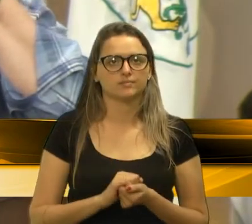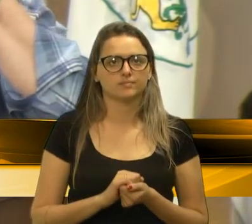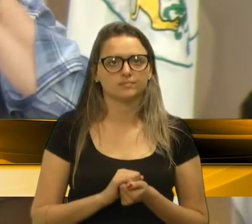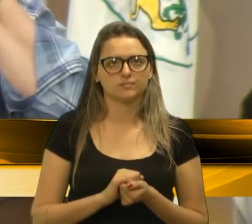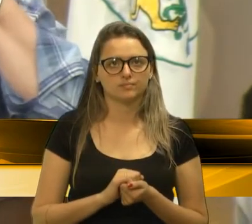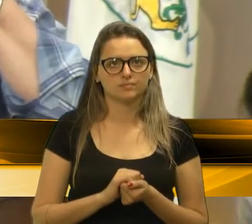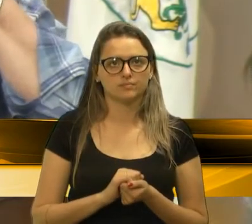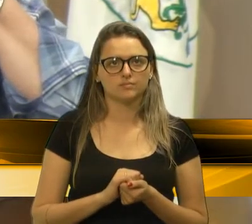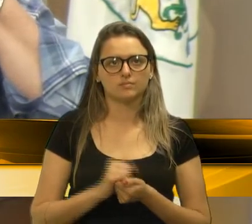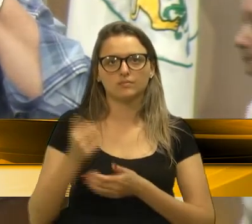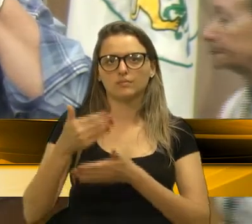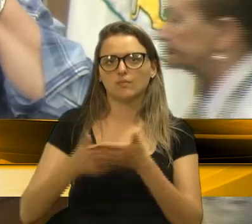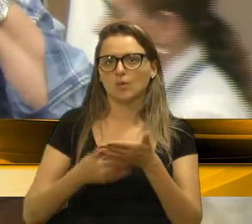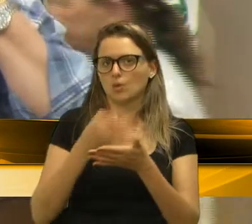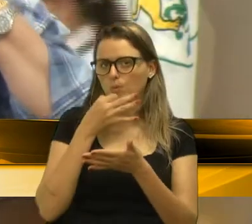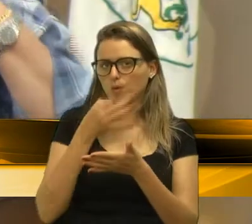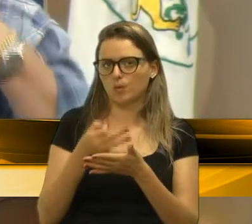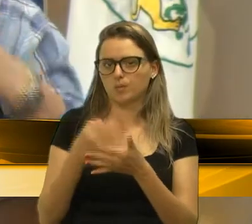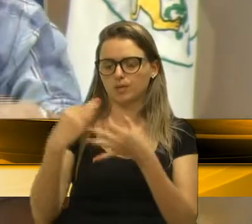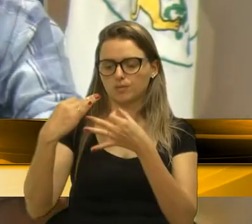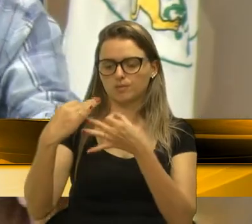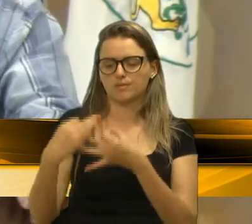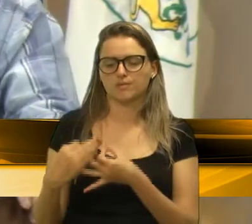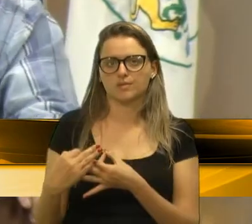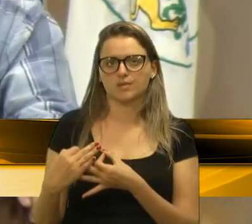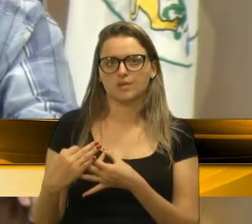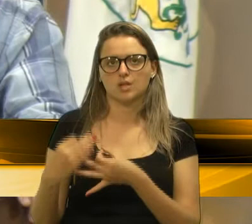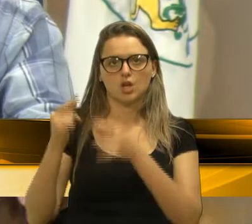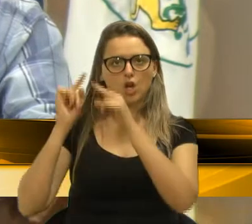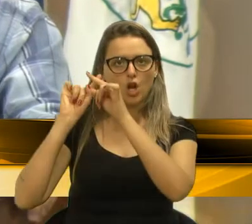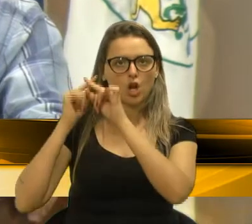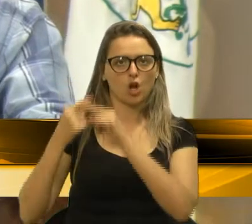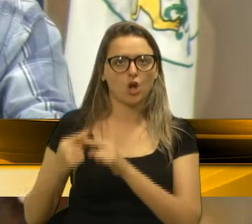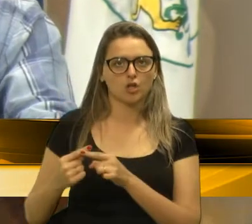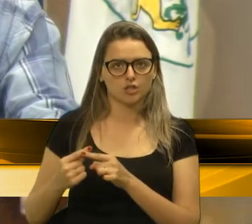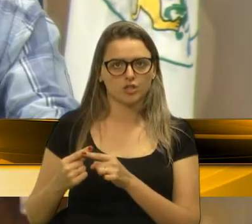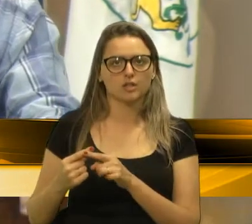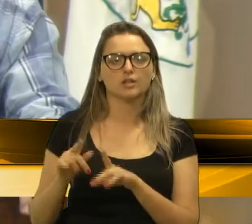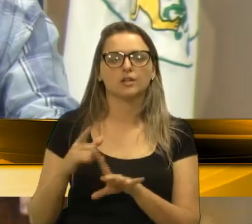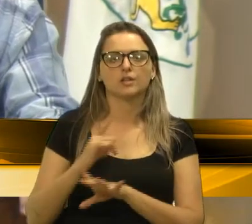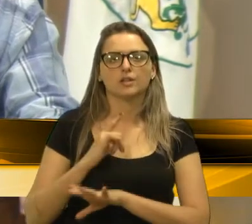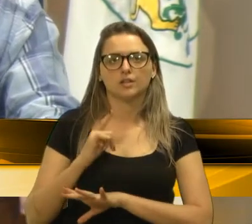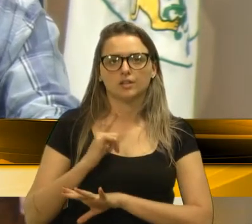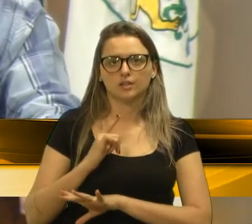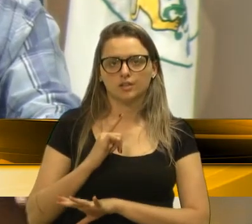parecer lúcido parecia embasado